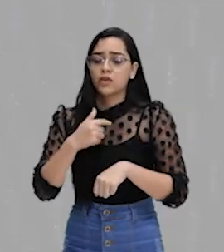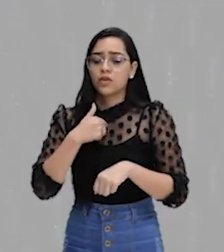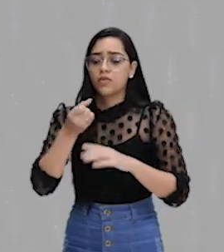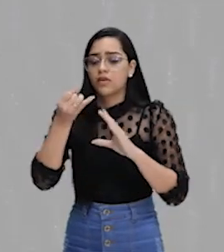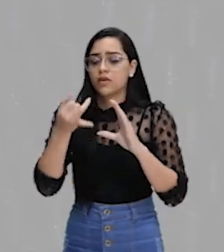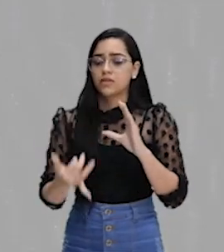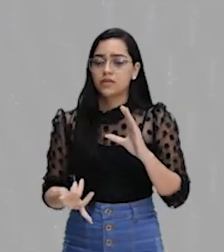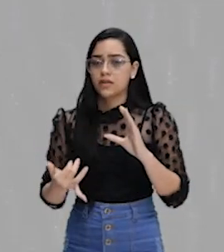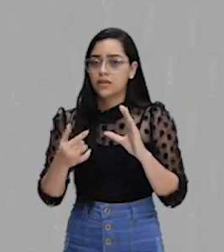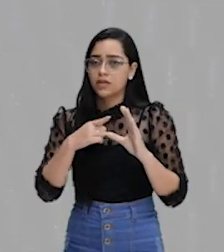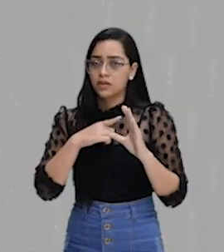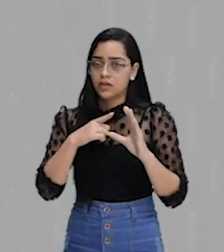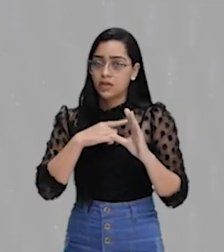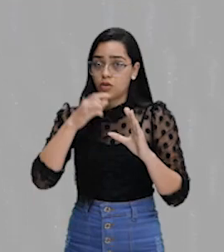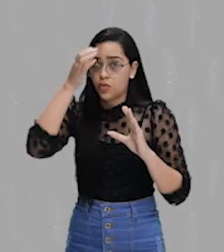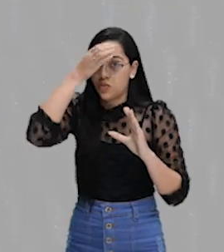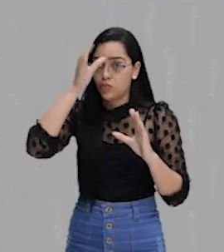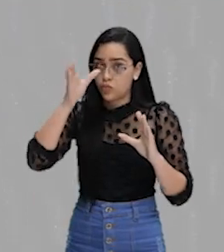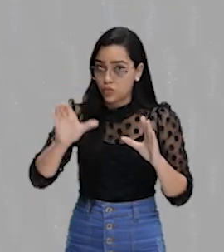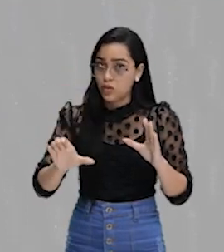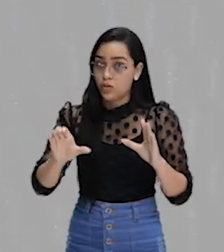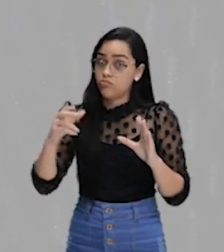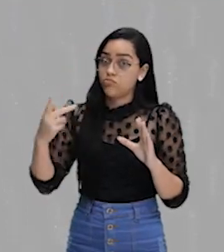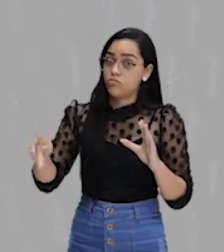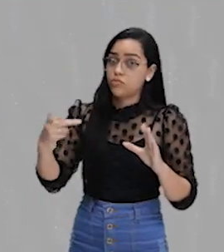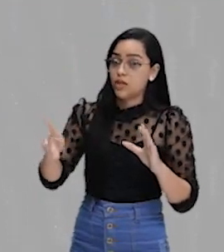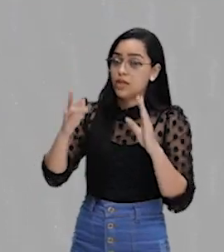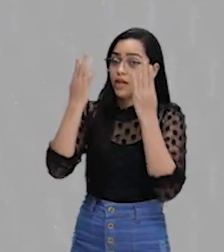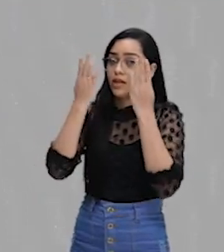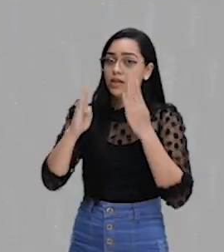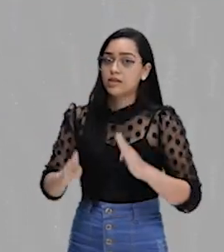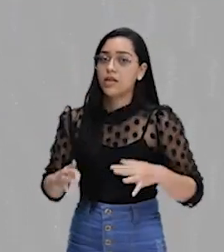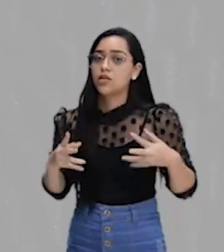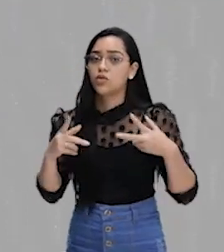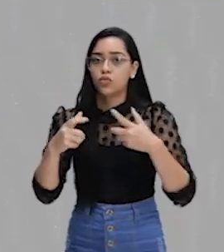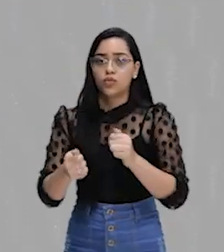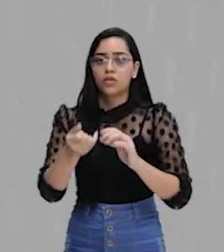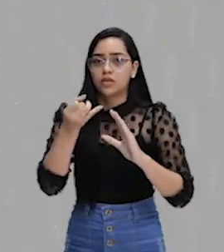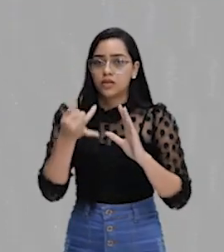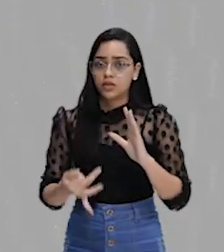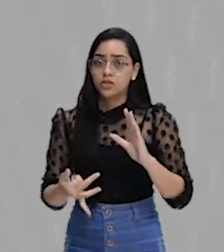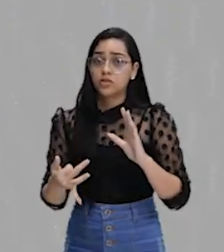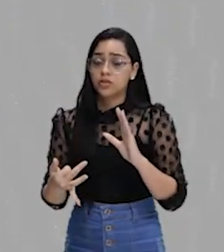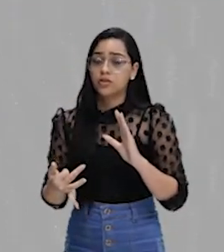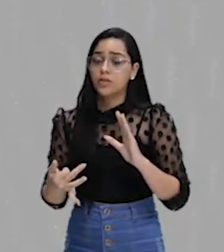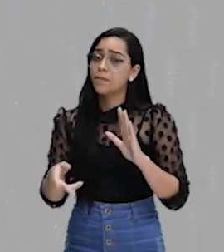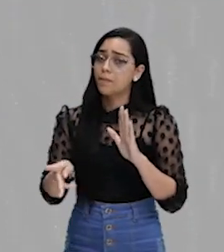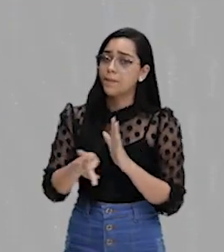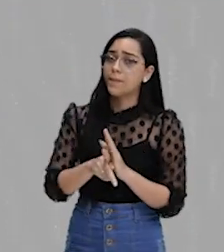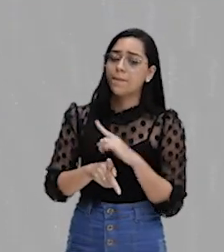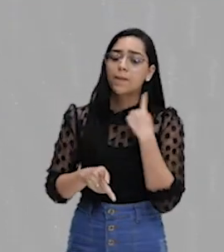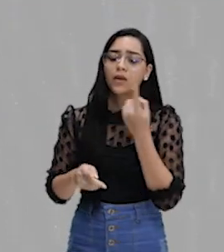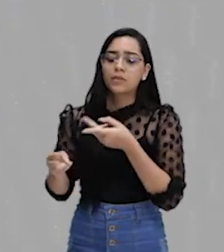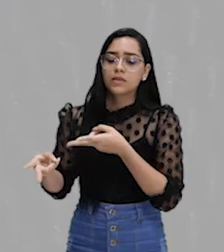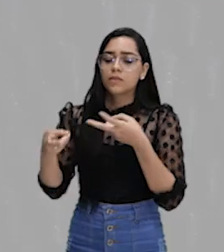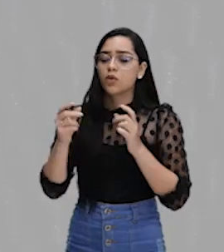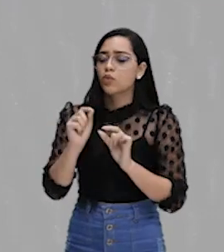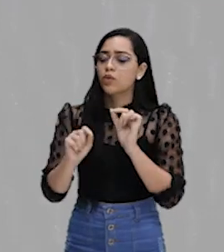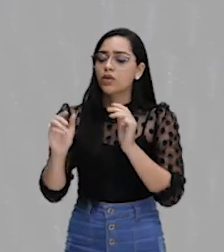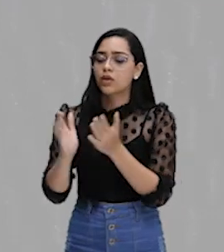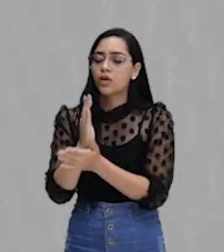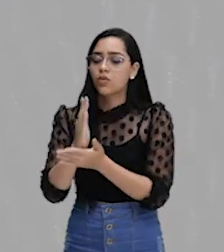caracterizar o Renascimento cultural, que nós analisarmos características do Renascimento, nós iremos observar que